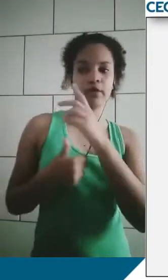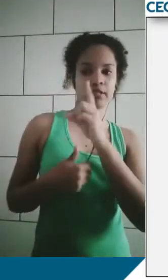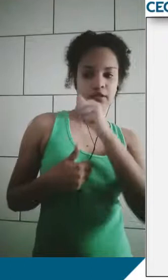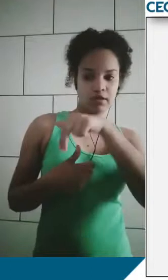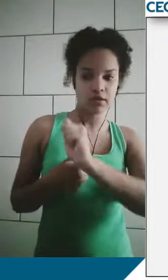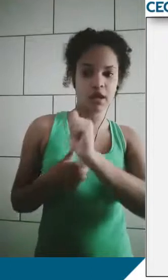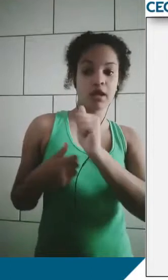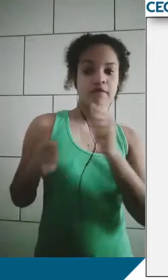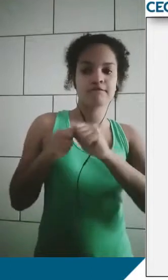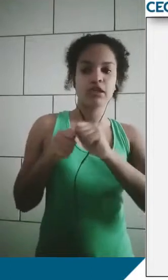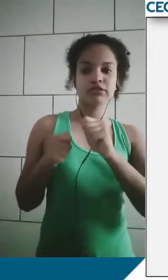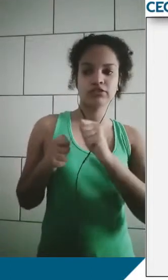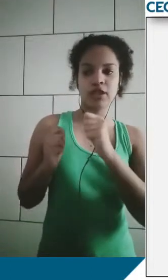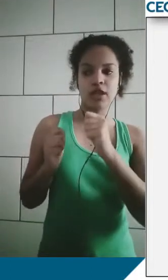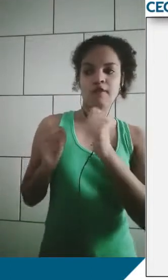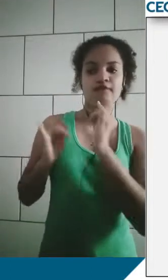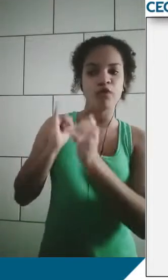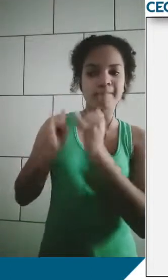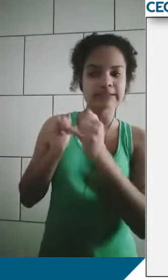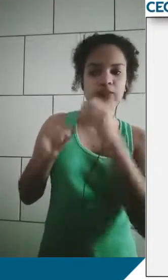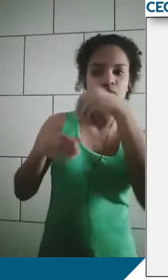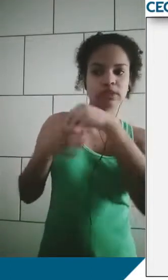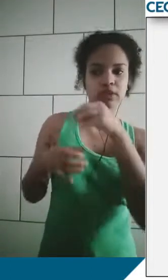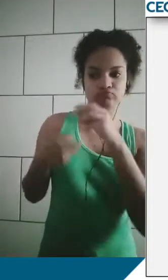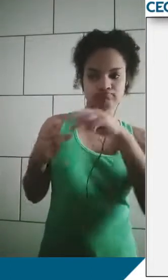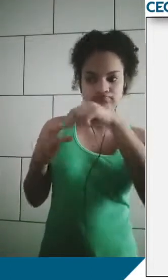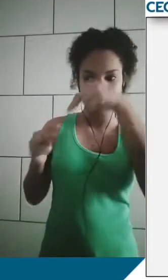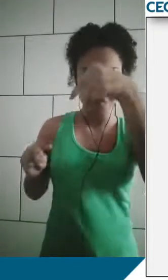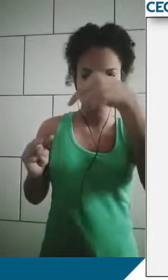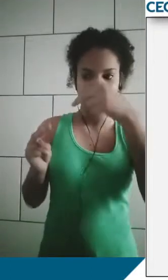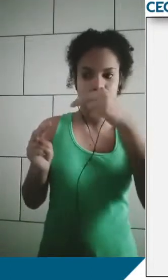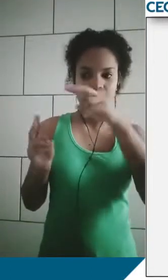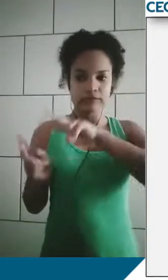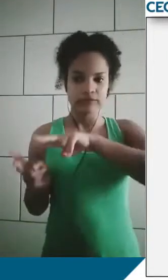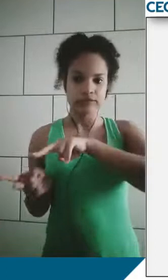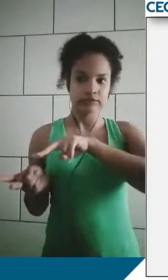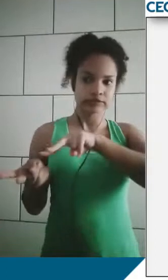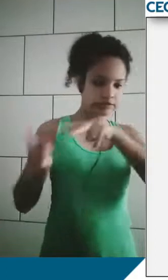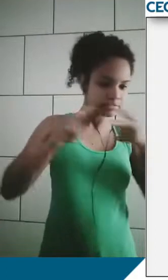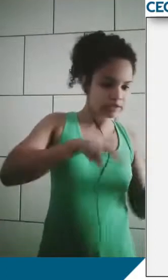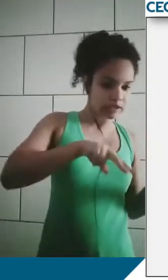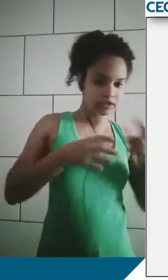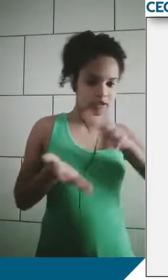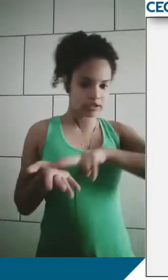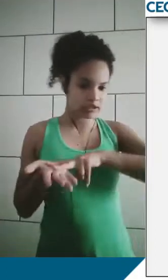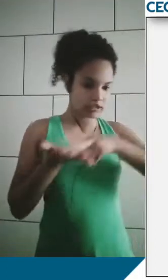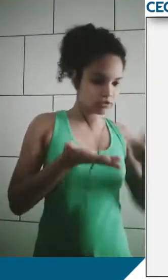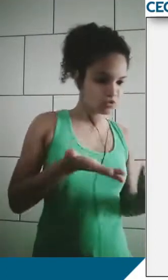existentes nos genes sejam expressas, sejam traduzidas em